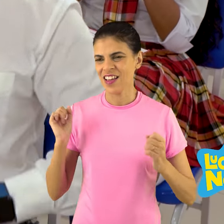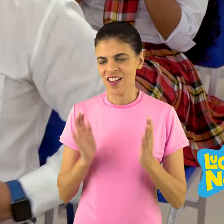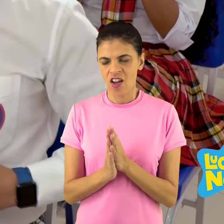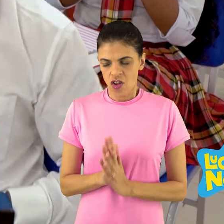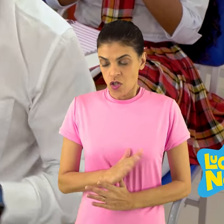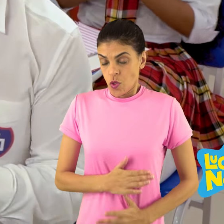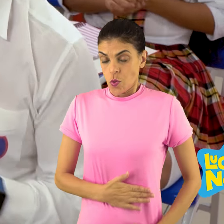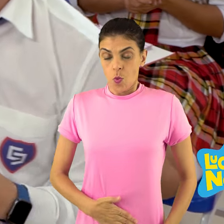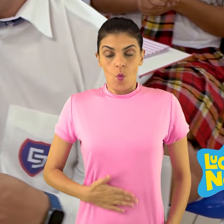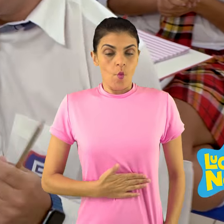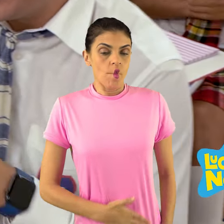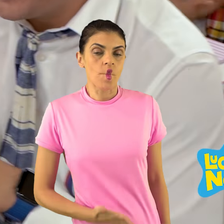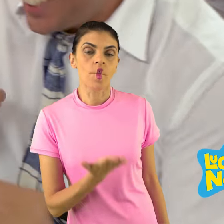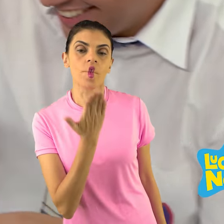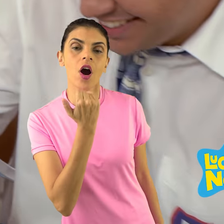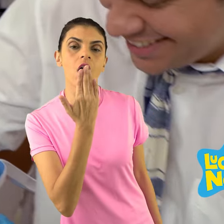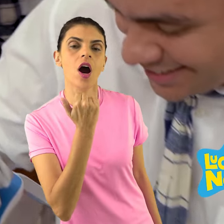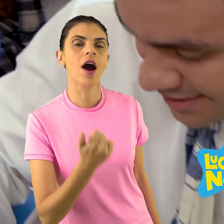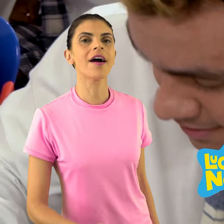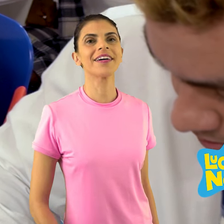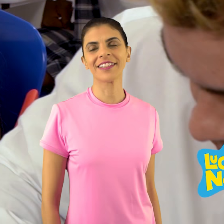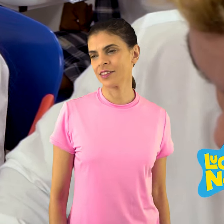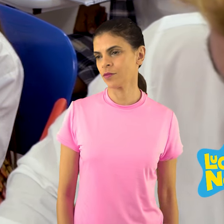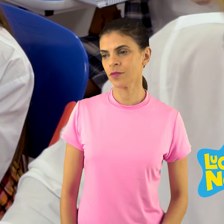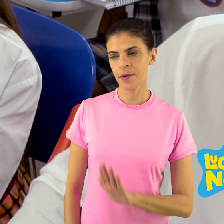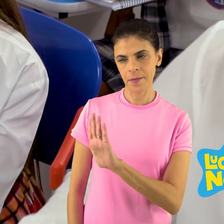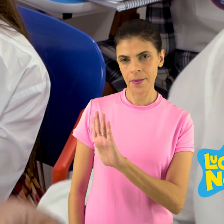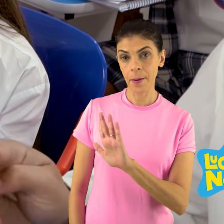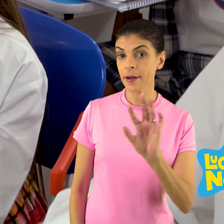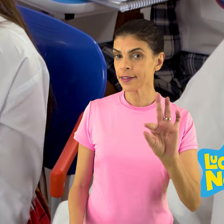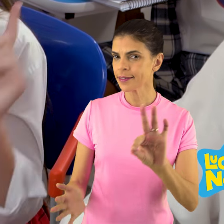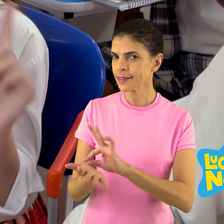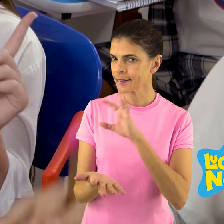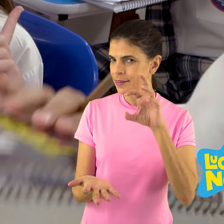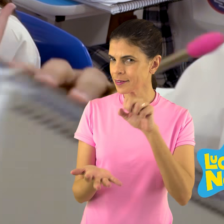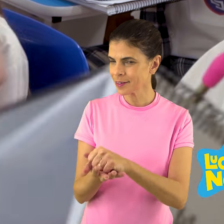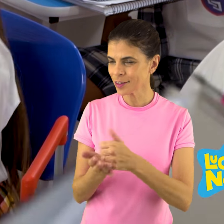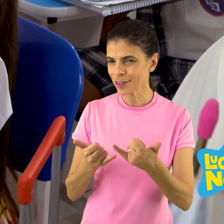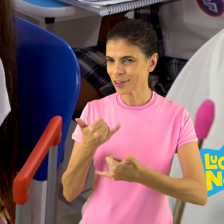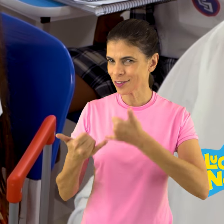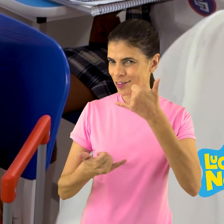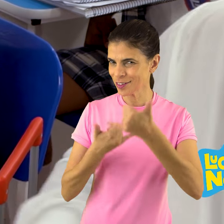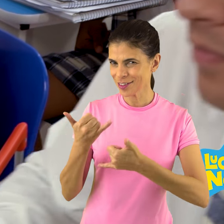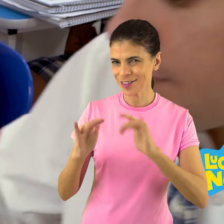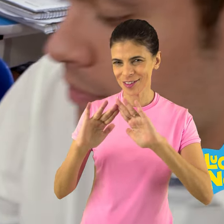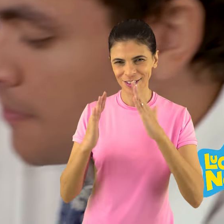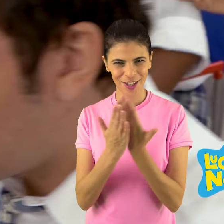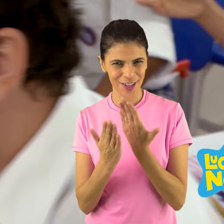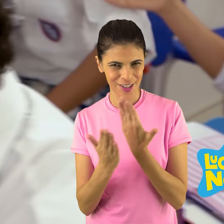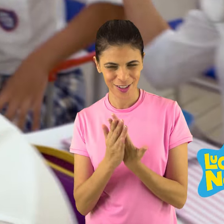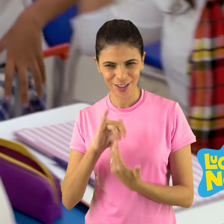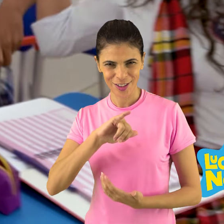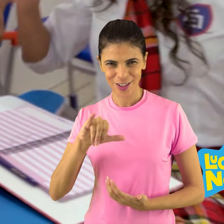Partiu comer! Só depois que a gente se inscrever nos jogos escolares.